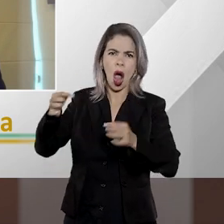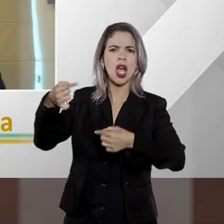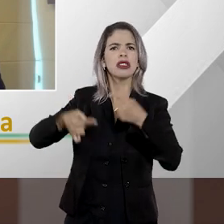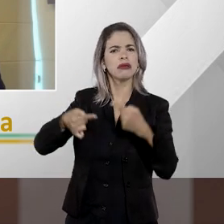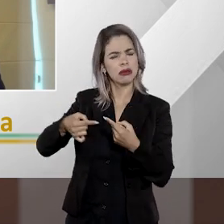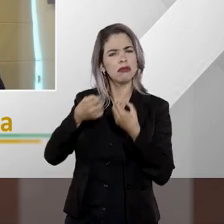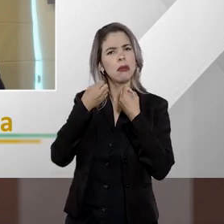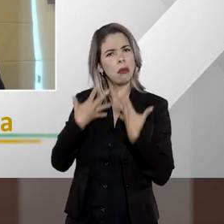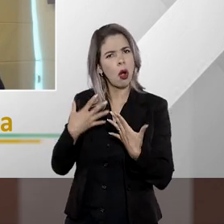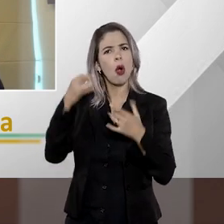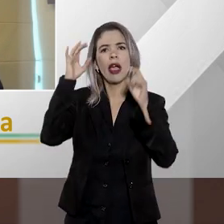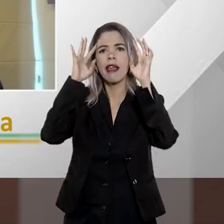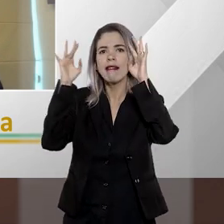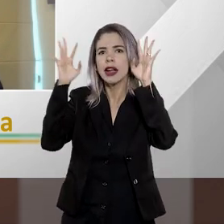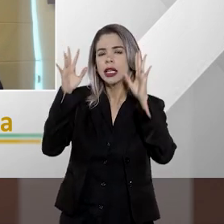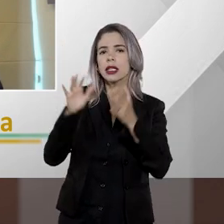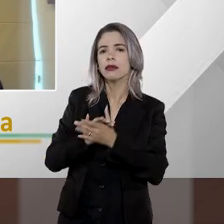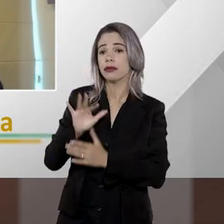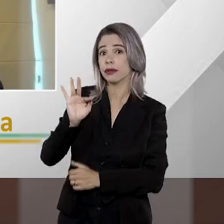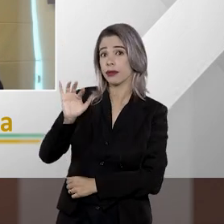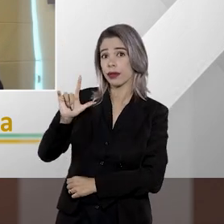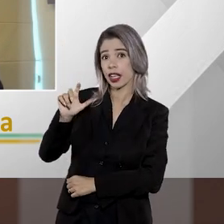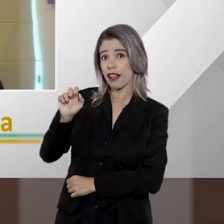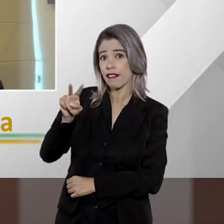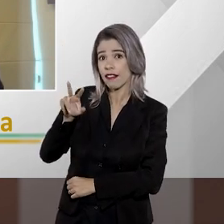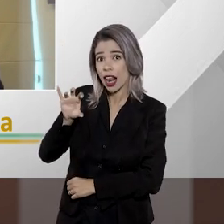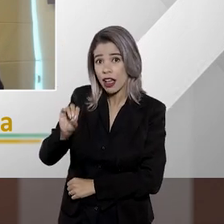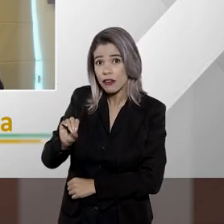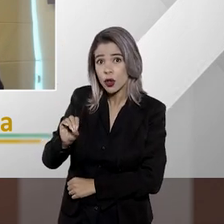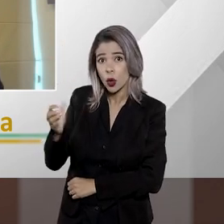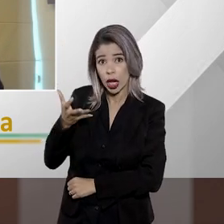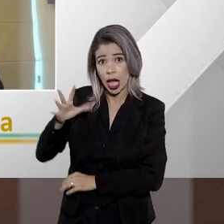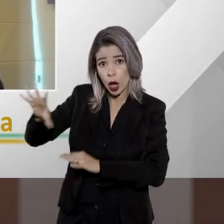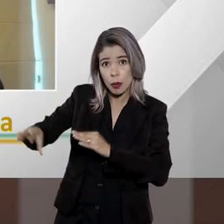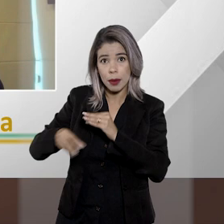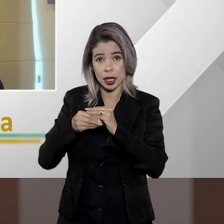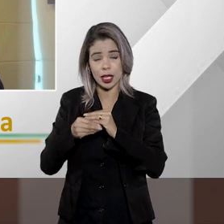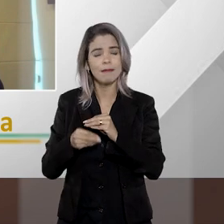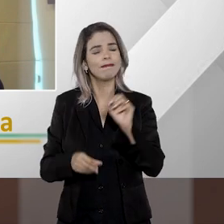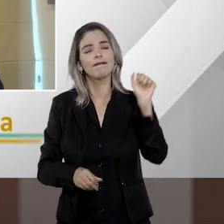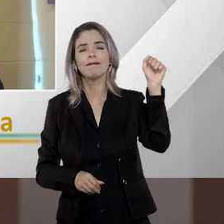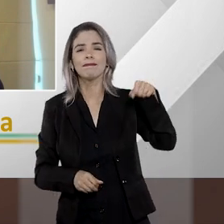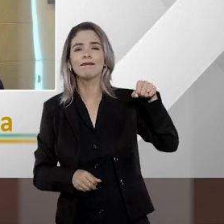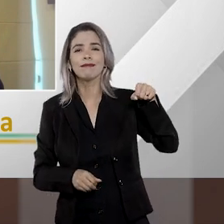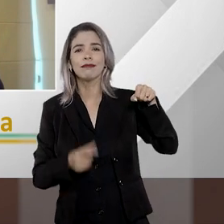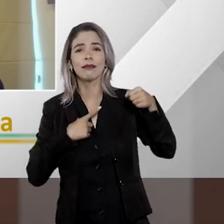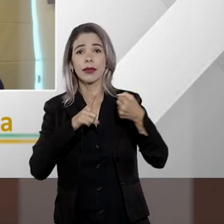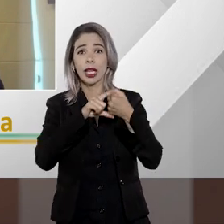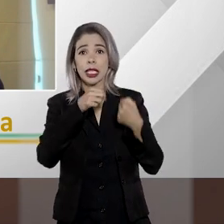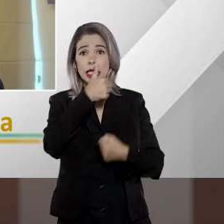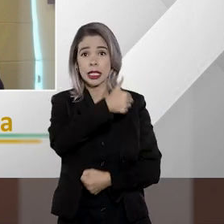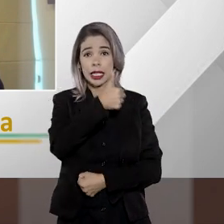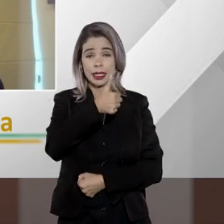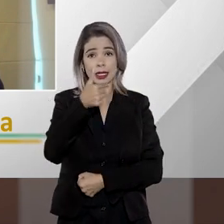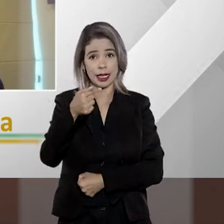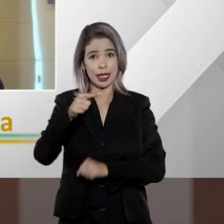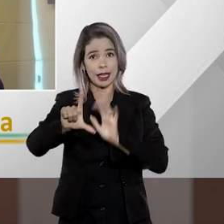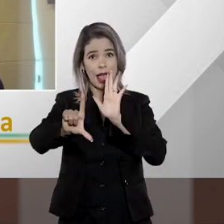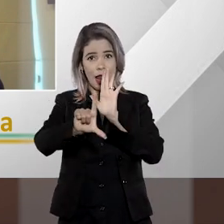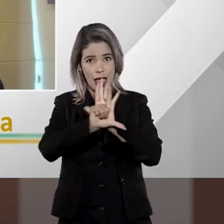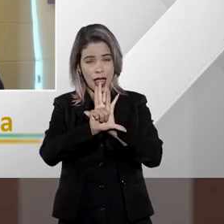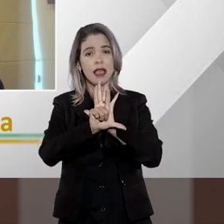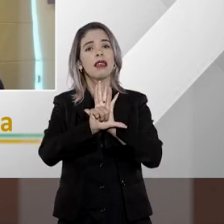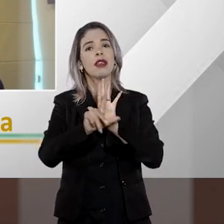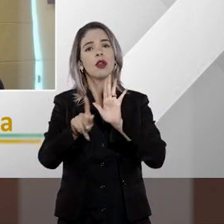com certeza vale a pena a reflexão. Professor Flávio, gostaria de comentar? Sim, Fátima. O artigo 117 da